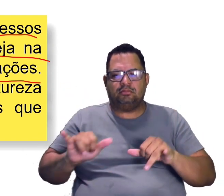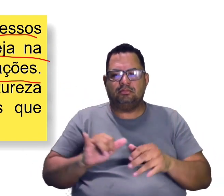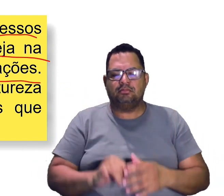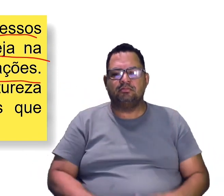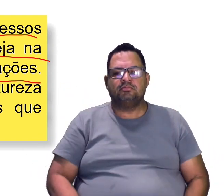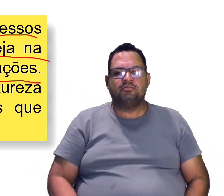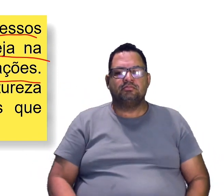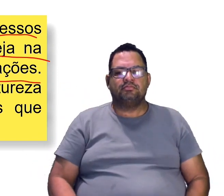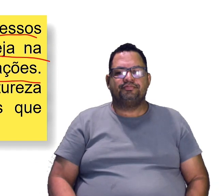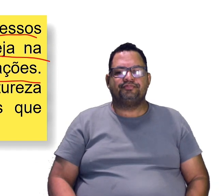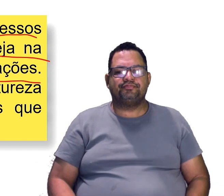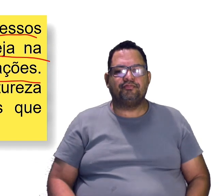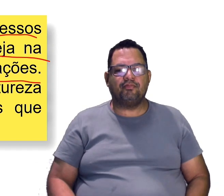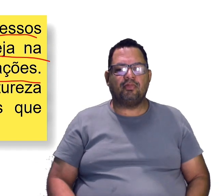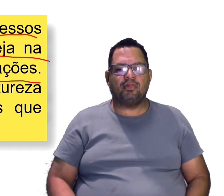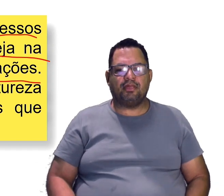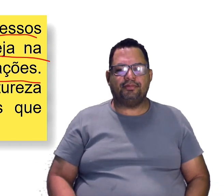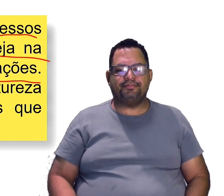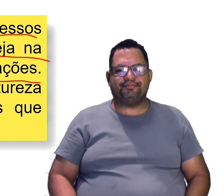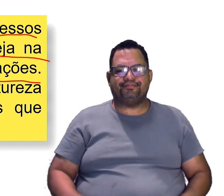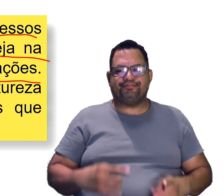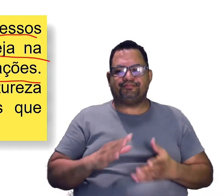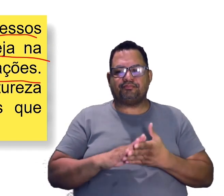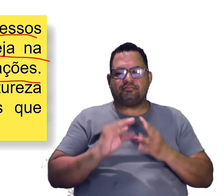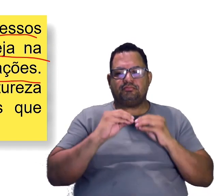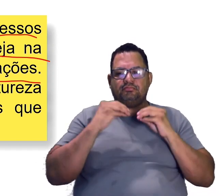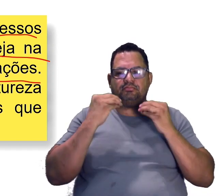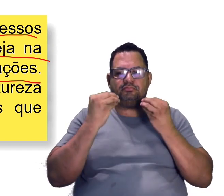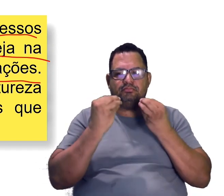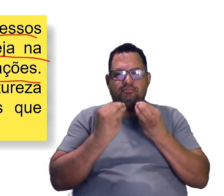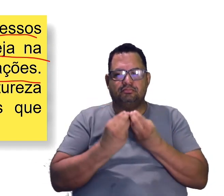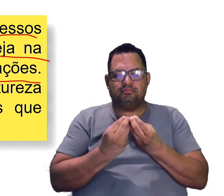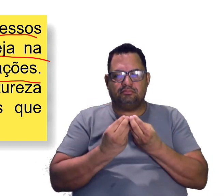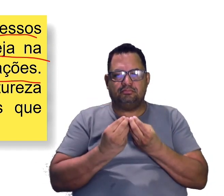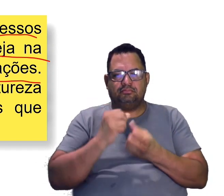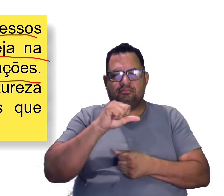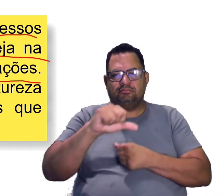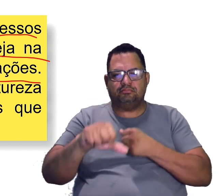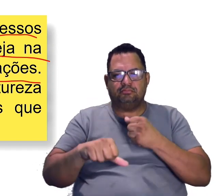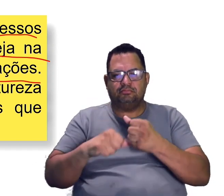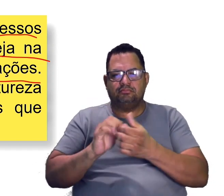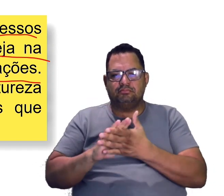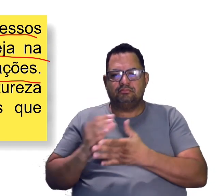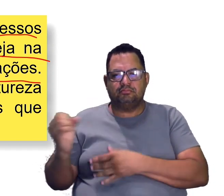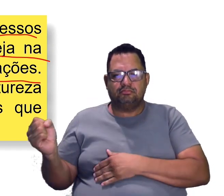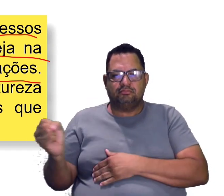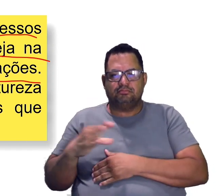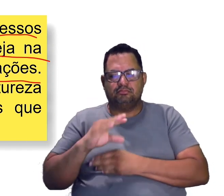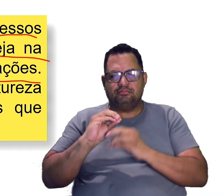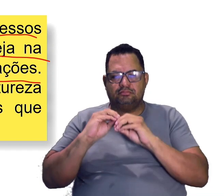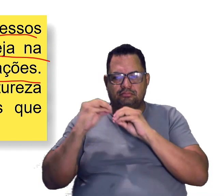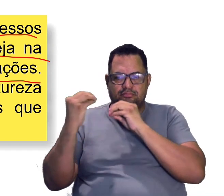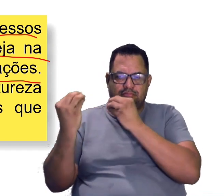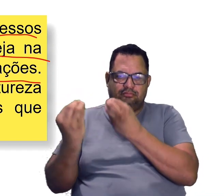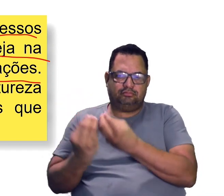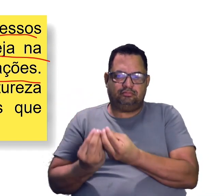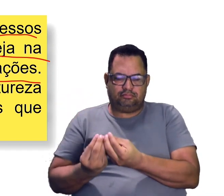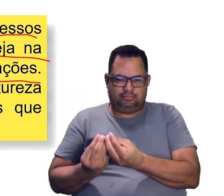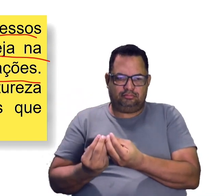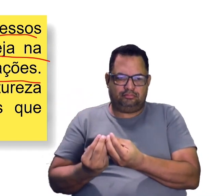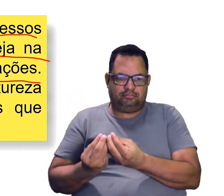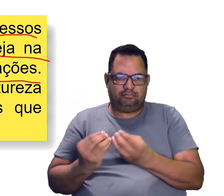reações químicas, é o fato de substâncias se transformar em outras substâncias completamente diferentes.